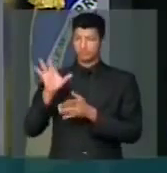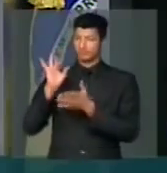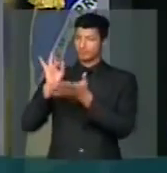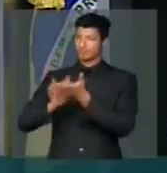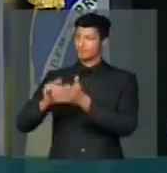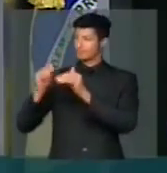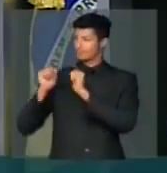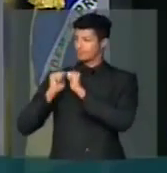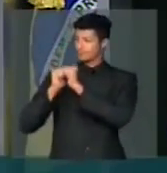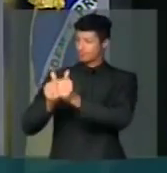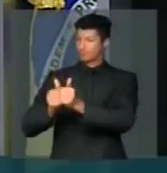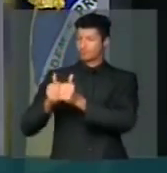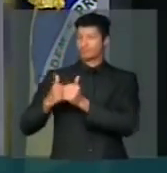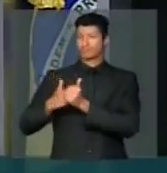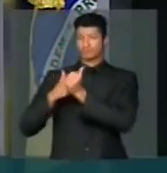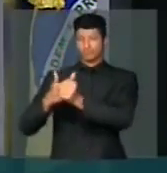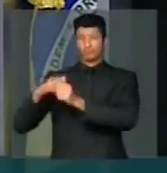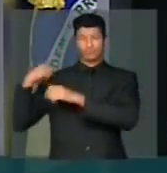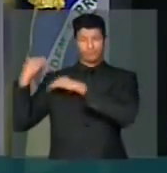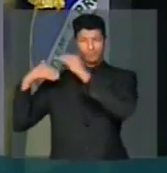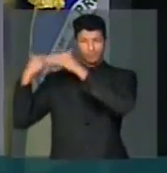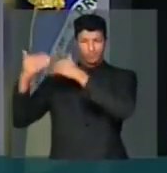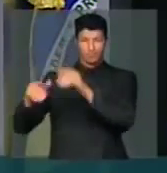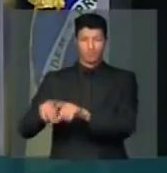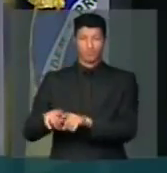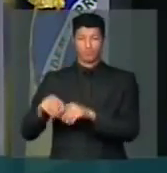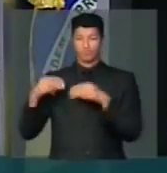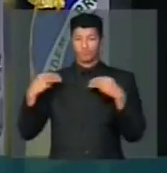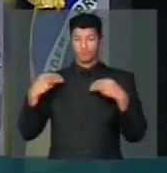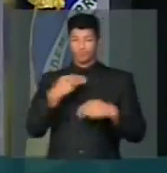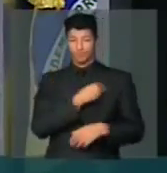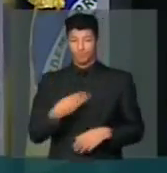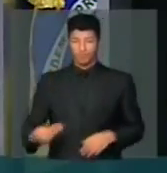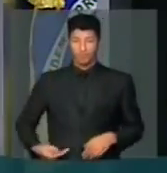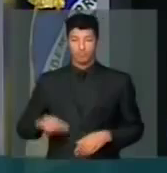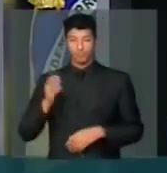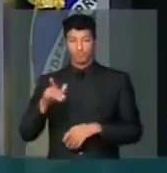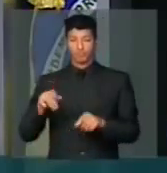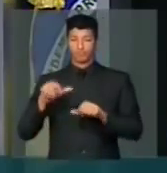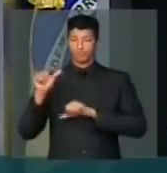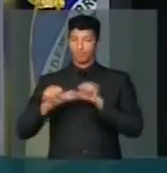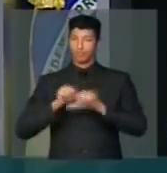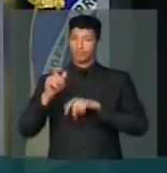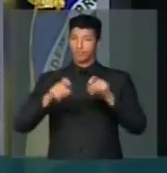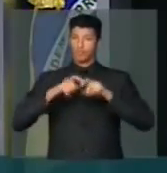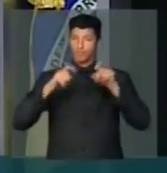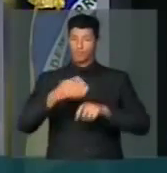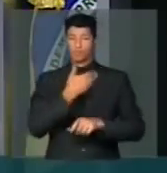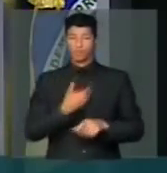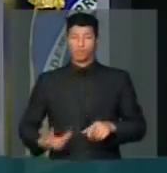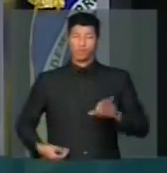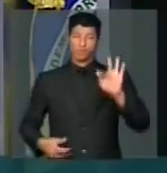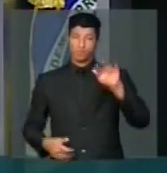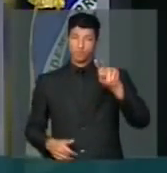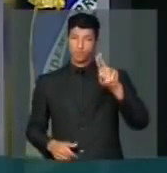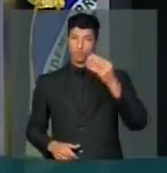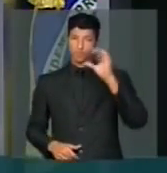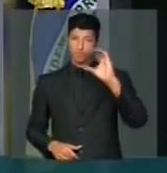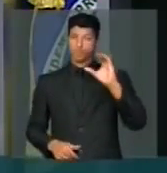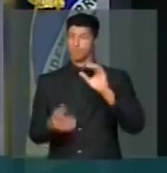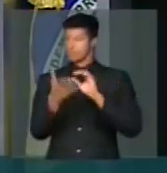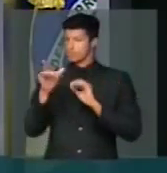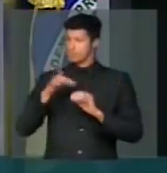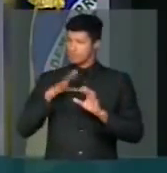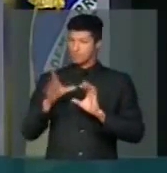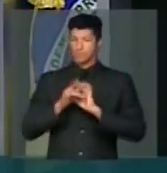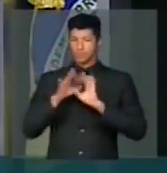leal companheiro ao longo de todos esses anos, inclusive como ministro, que fui da reforma agrária do governo Fernando Henrique. Os senhores têm